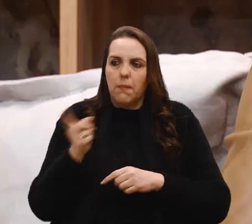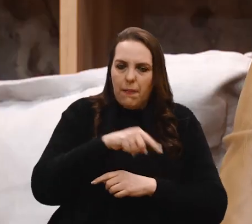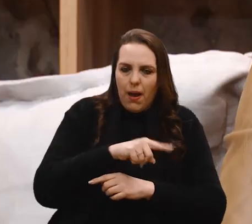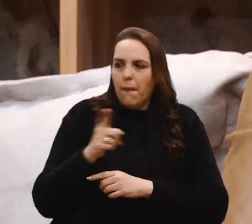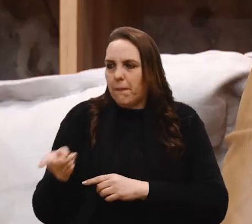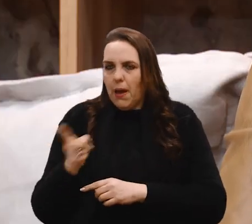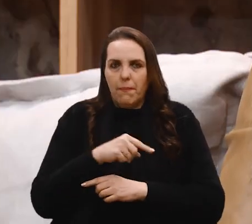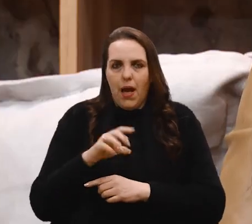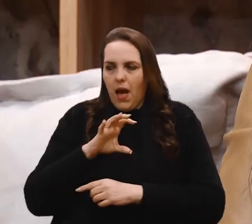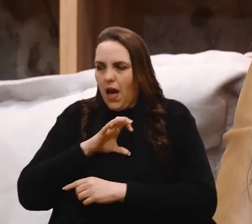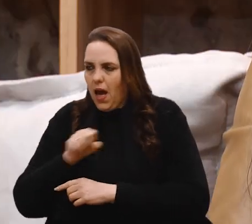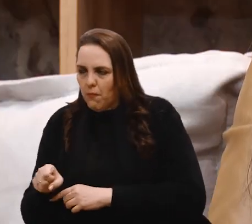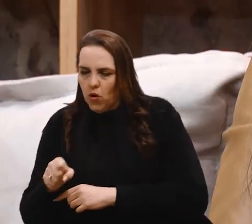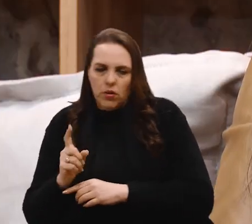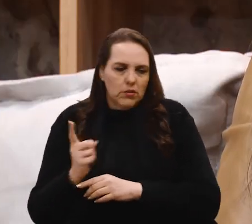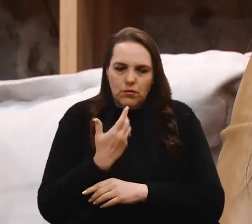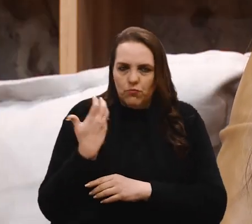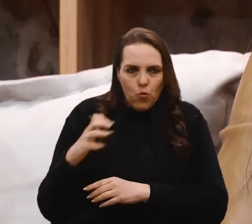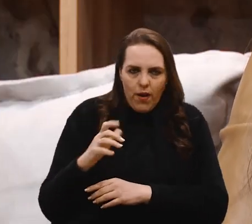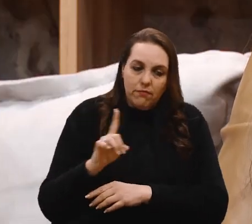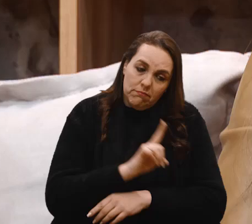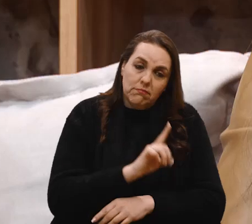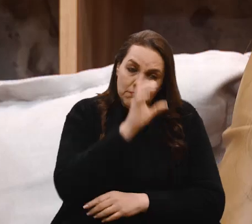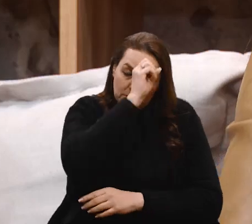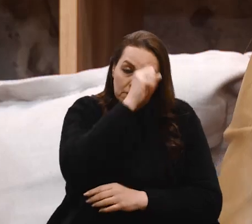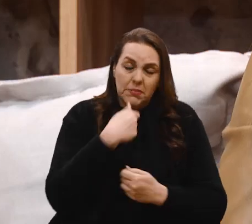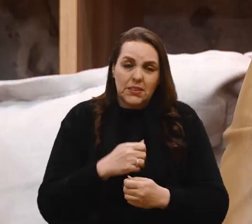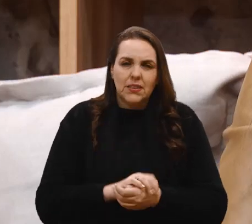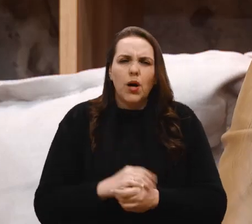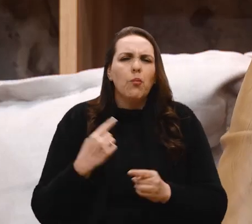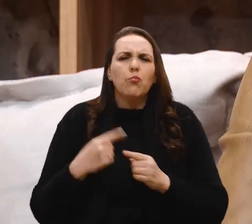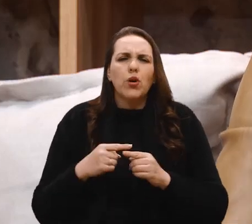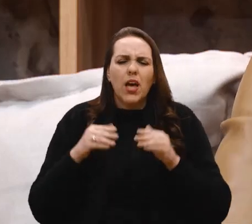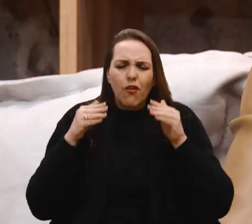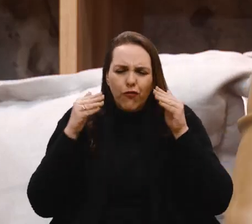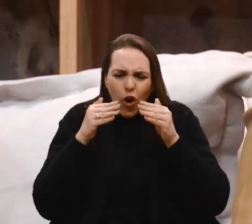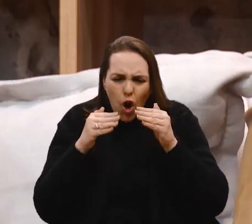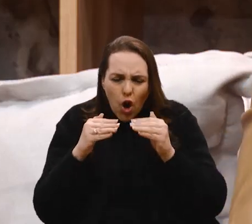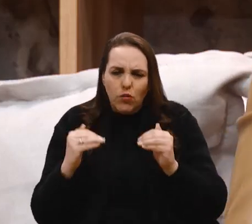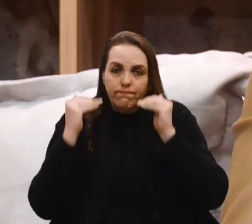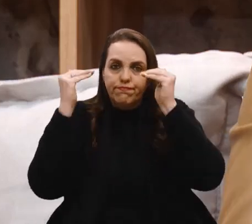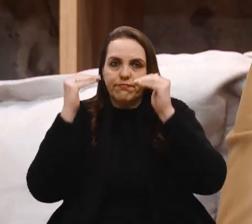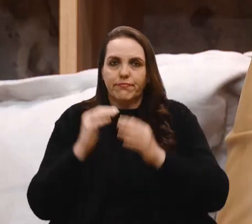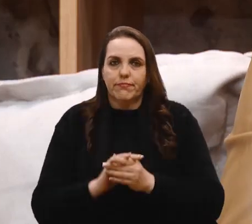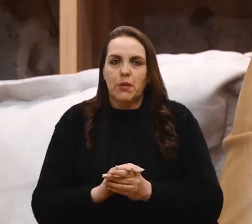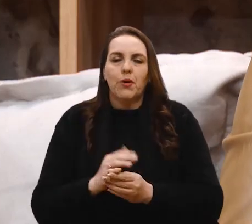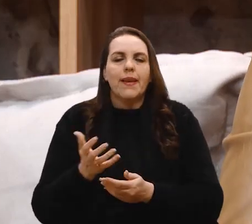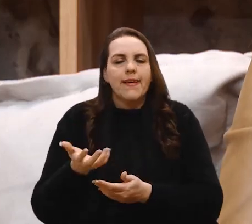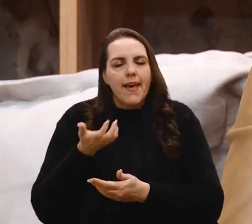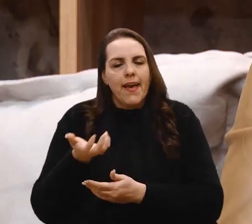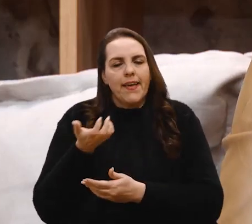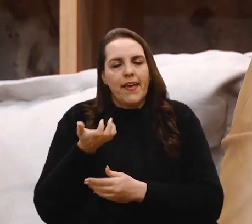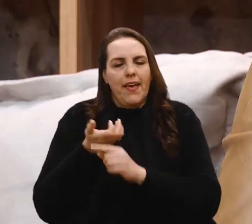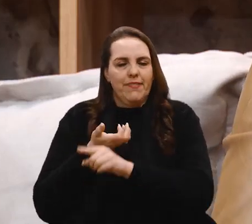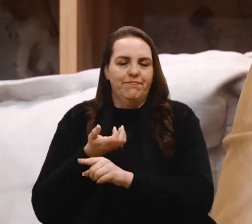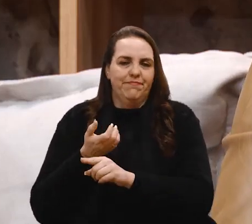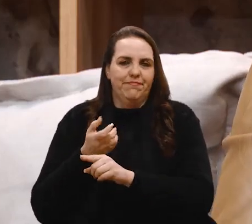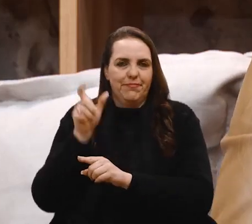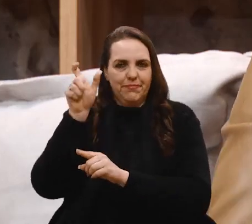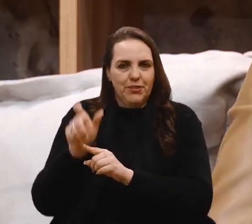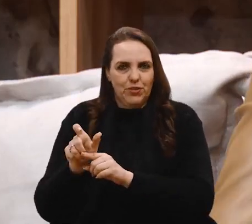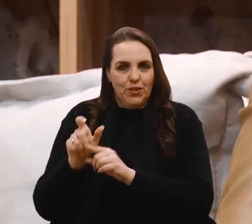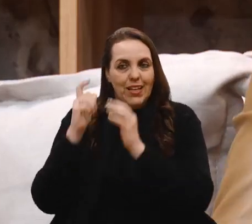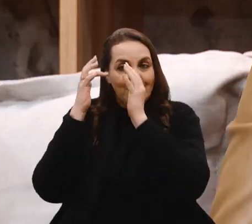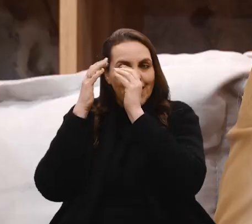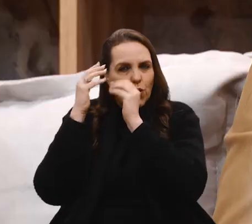todo, né? E por que vem o hiperfoco? Justamente por esse querer. Aí tem toda uma questão, né, de